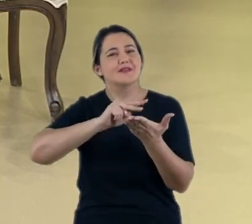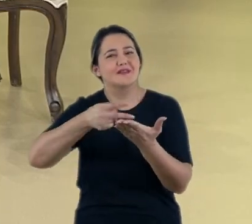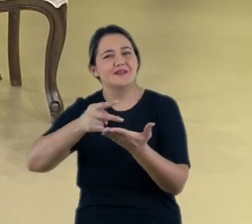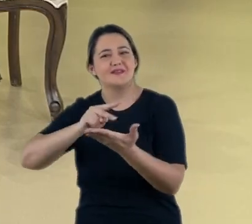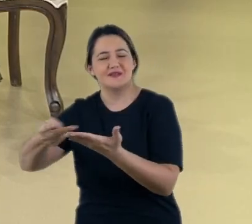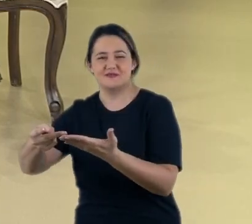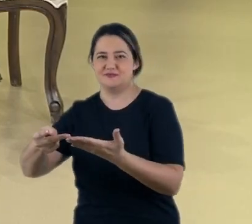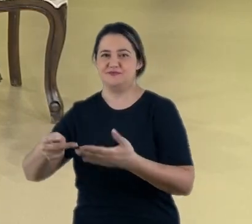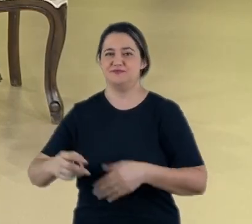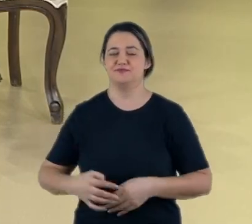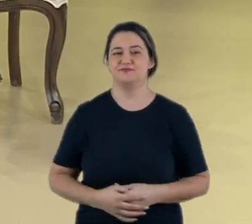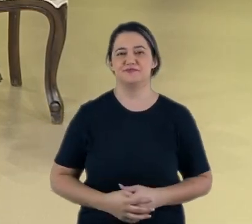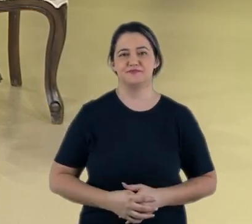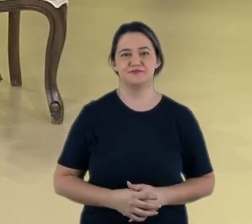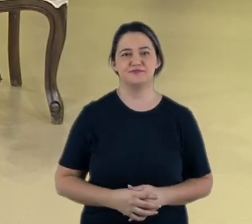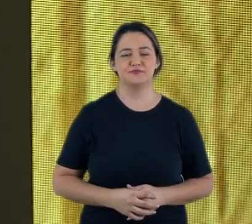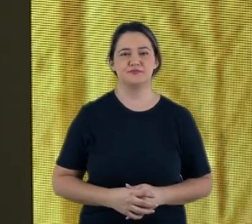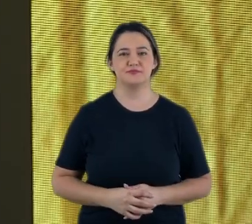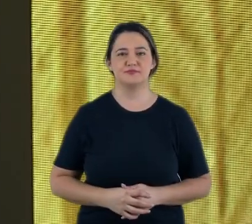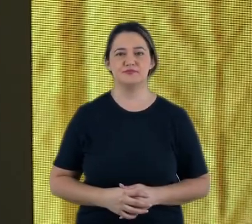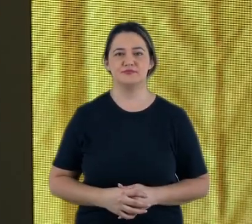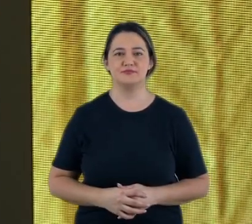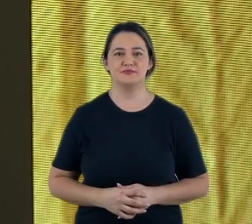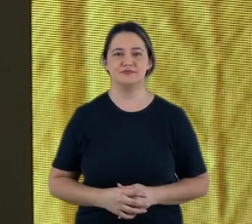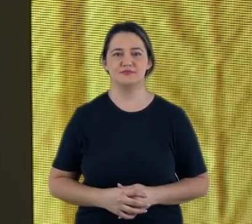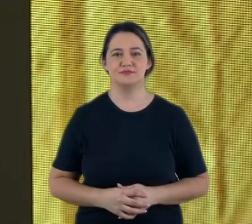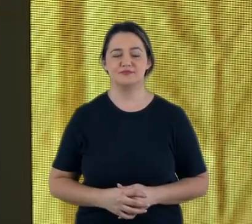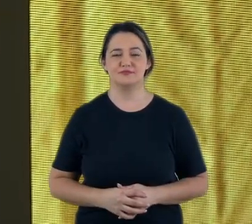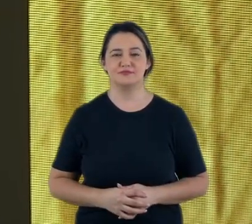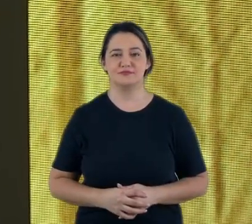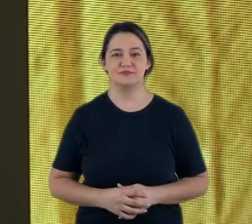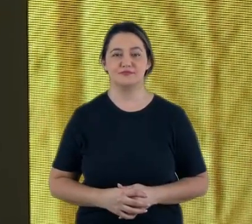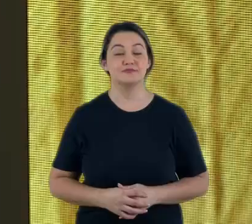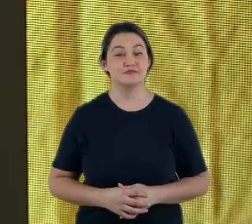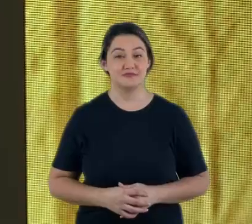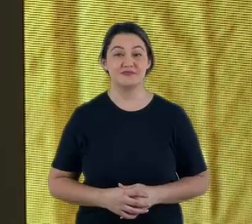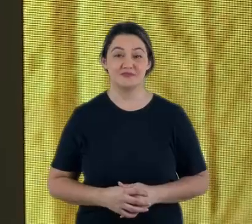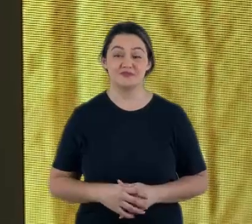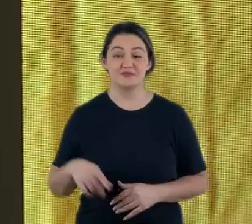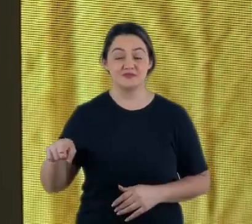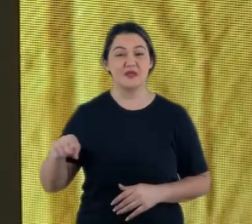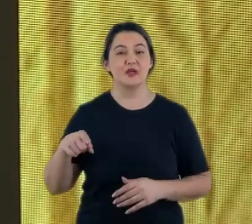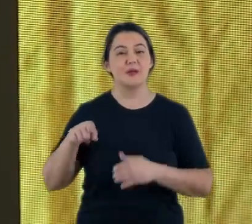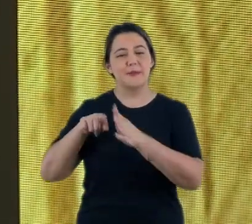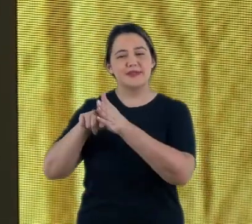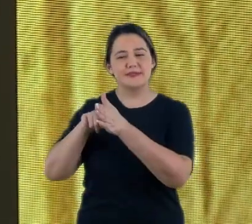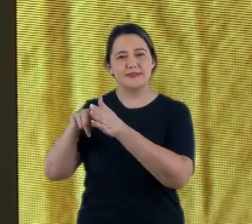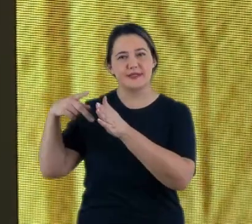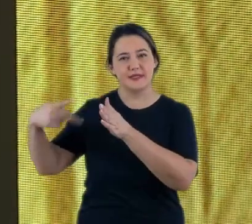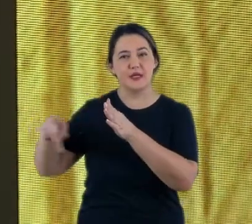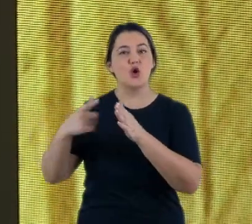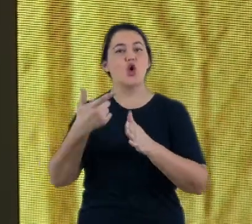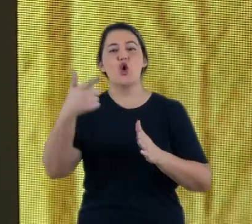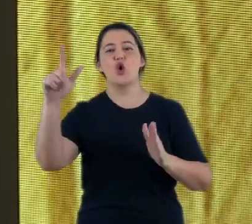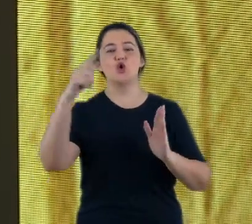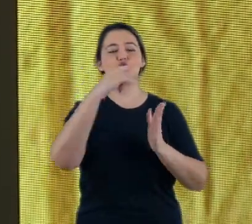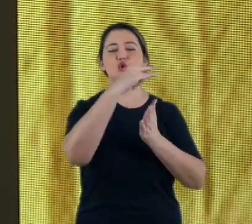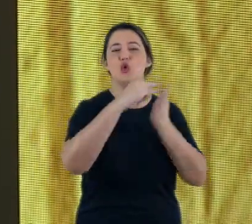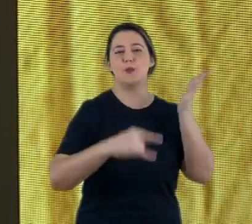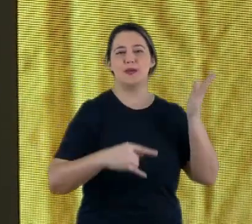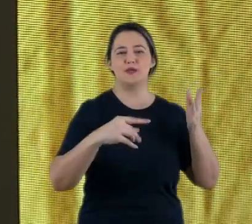4 animais de Apocalipse. Aliás, essa abordagem simbólica também está num outro tratado judeu